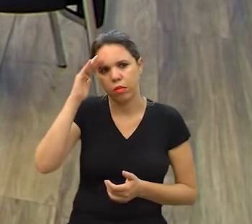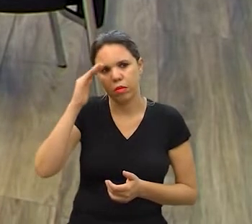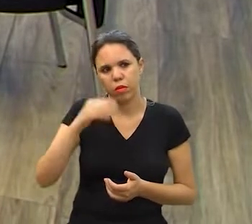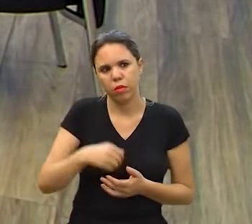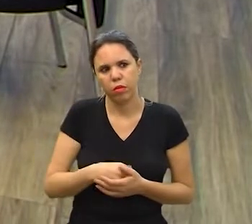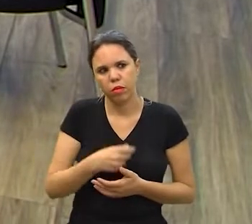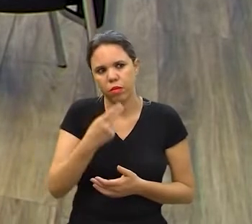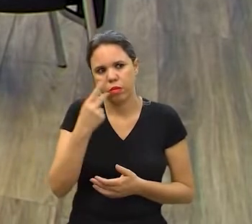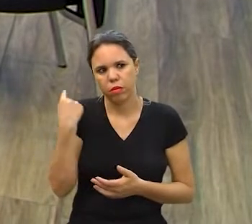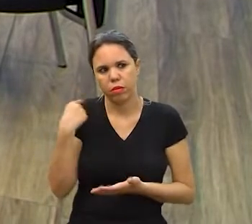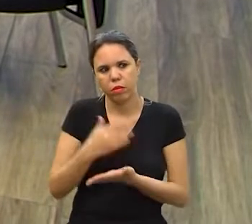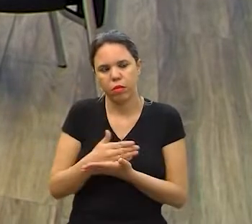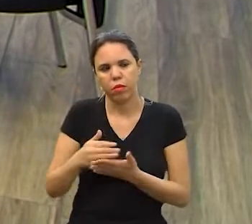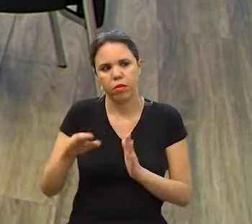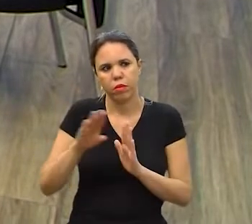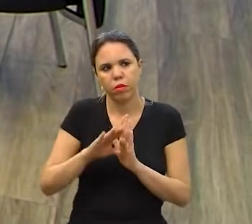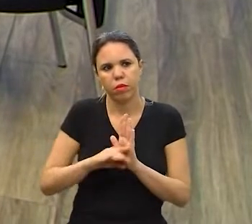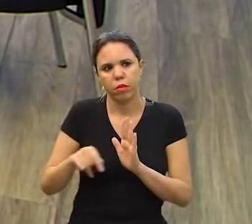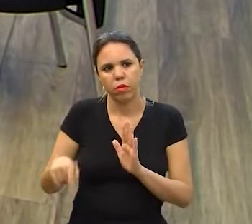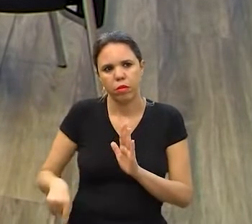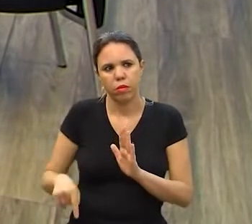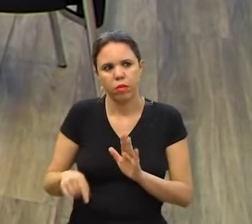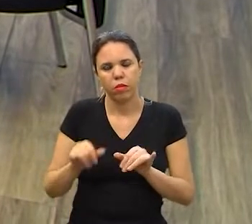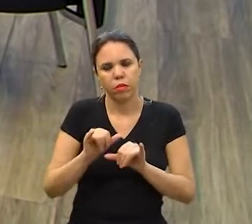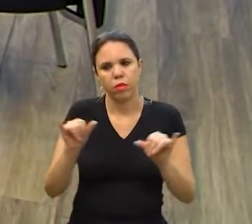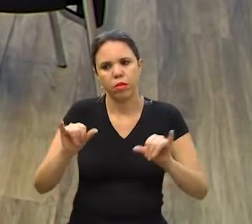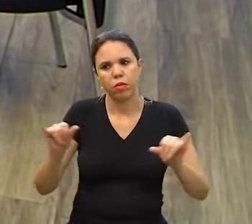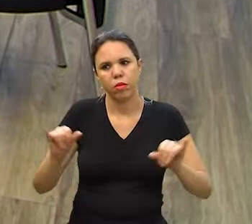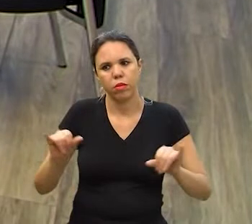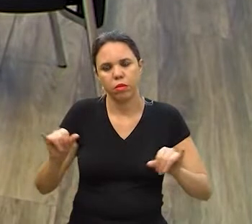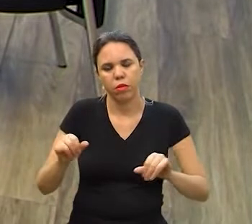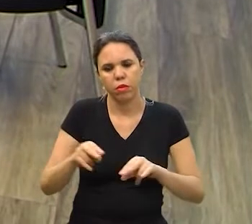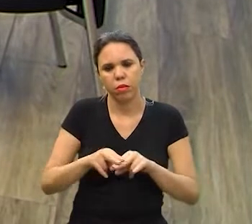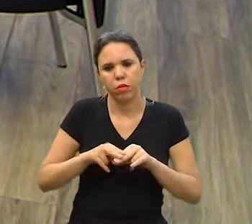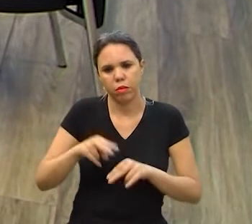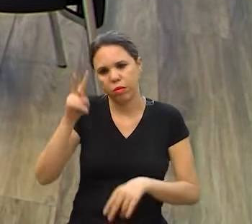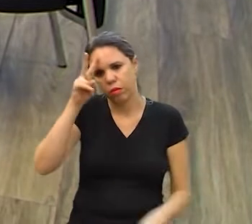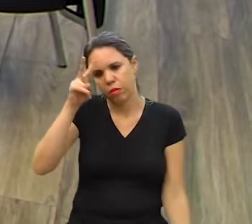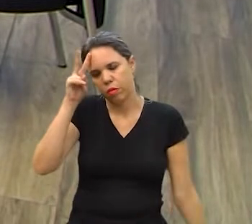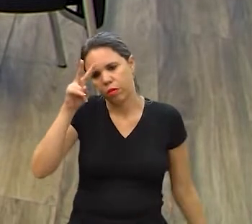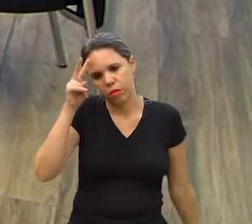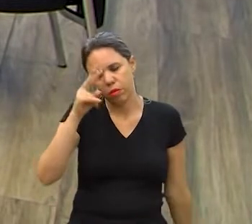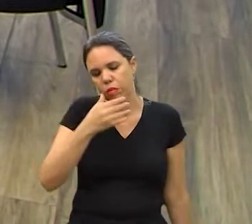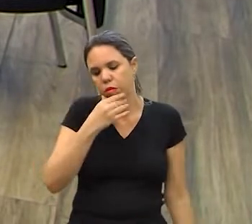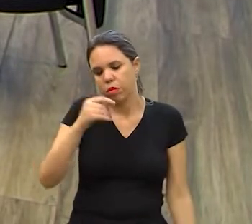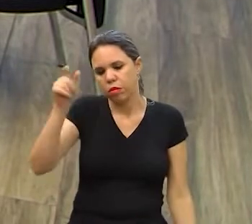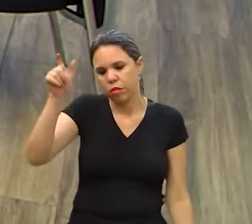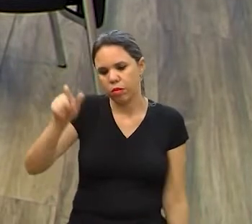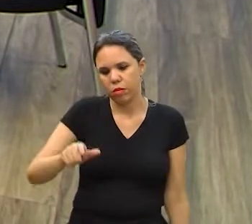a gente falou no início do programa que a campanha começou justamente para lembrar quando aquele rapaz